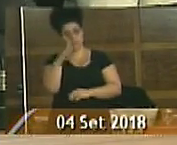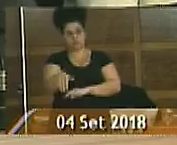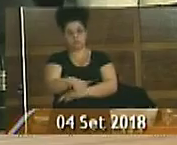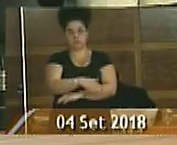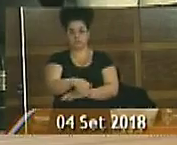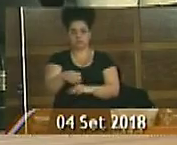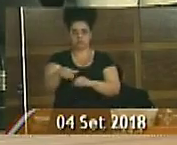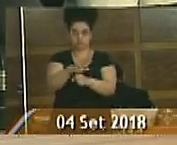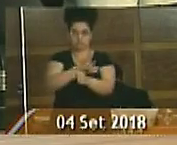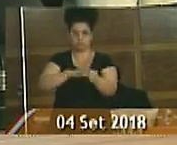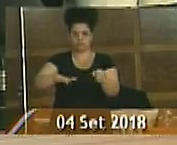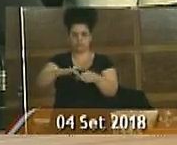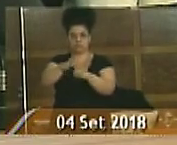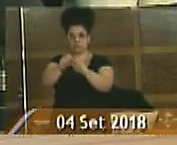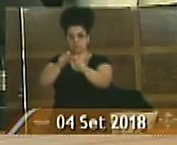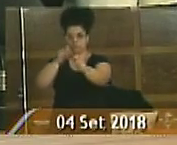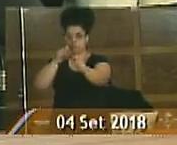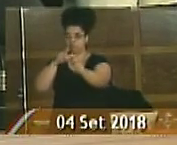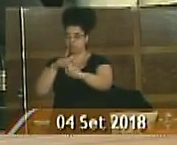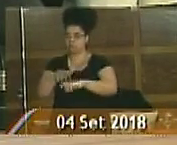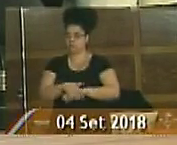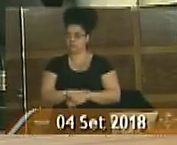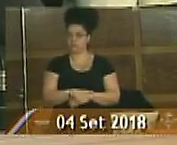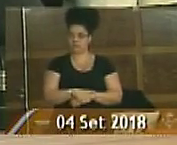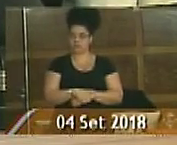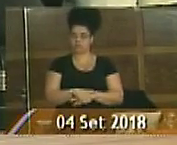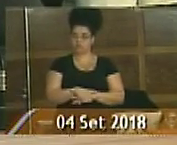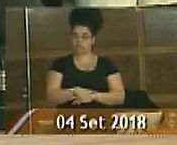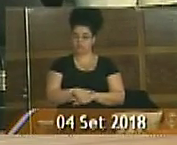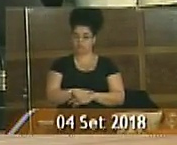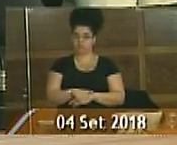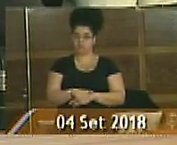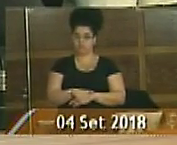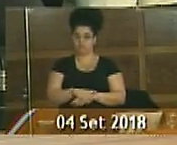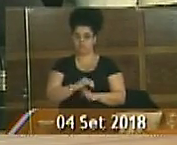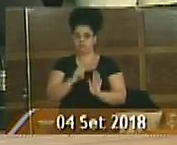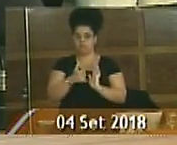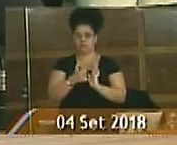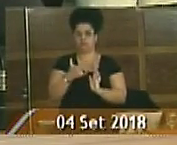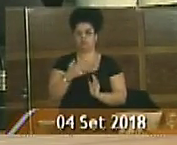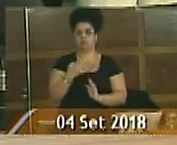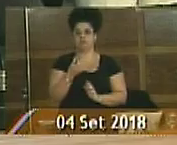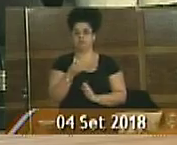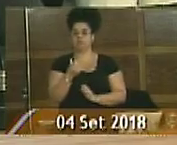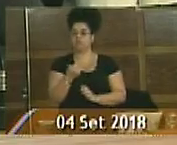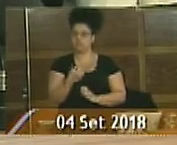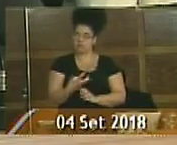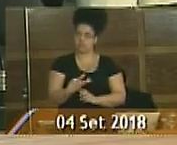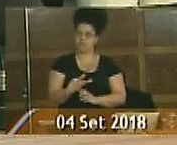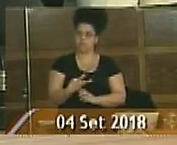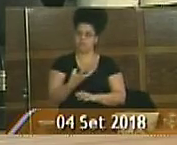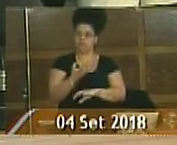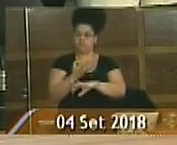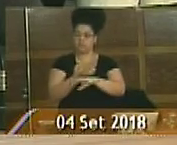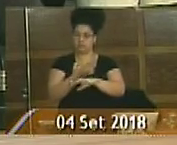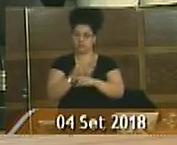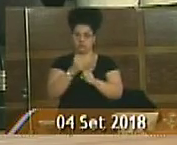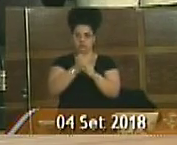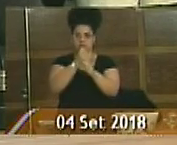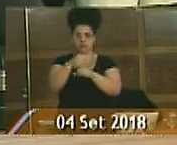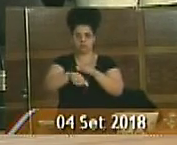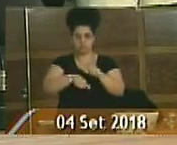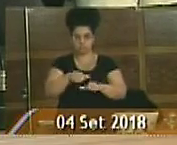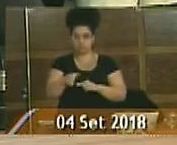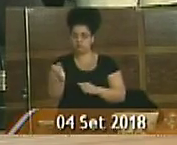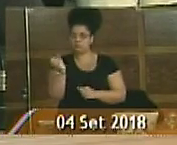das Flechas, bairro Praia Ribeira. Indicação 2463, estudo de viabilidade para a reforma da Praça Paulo